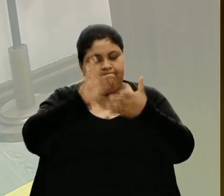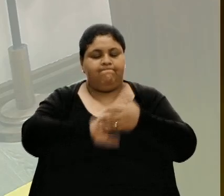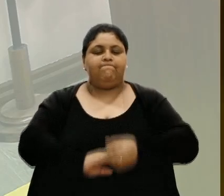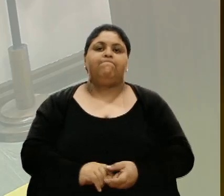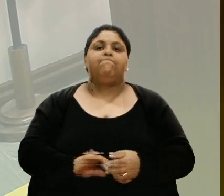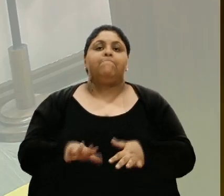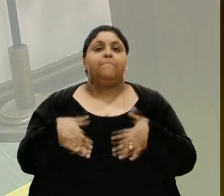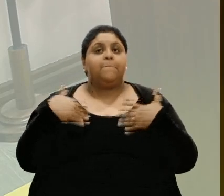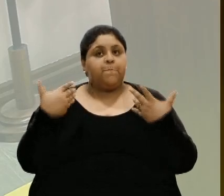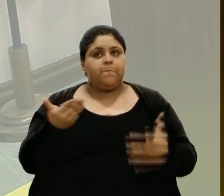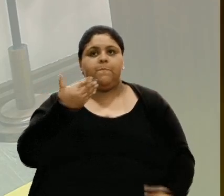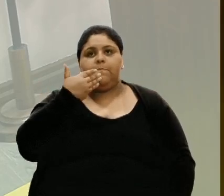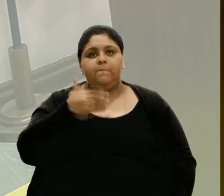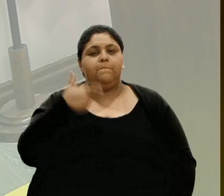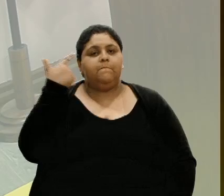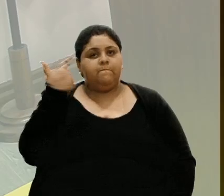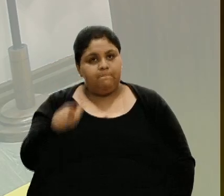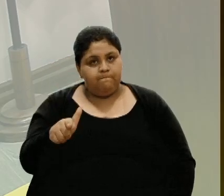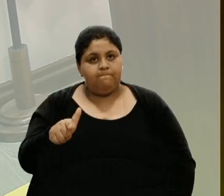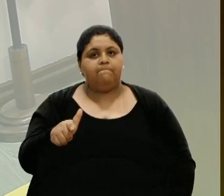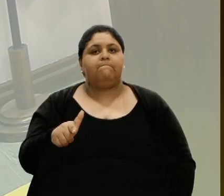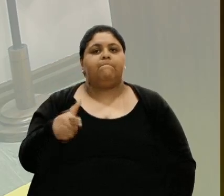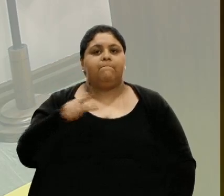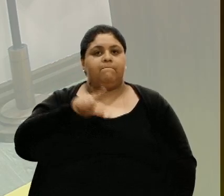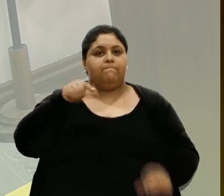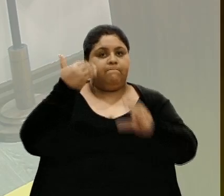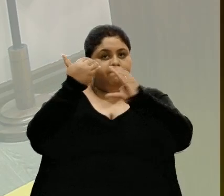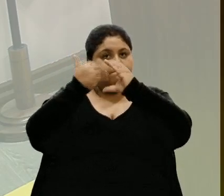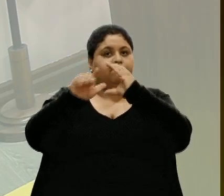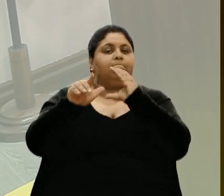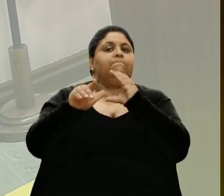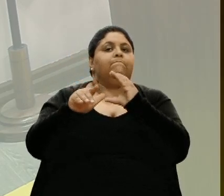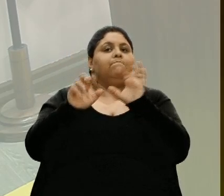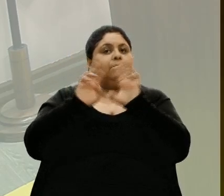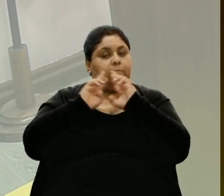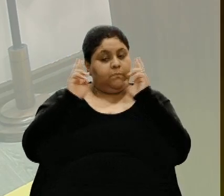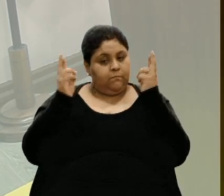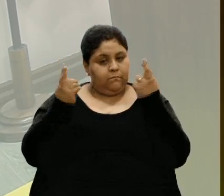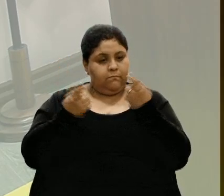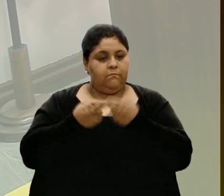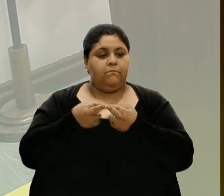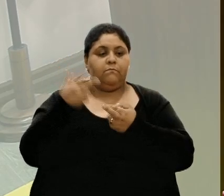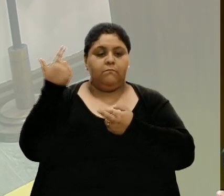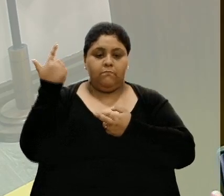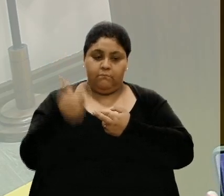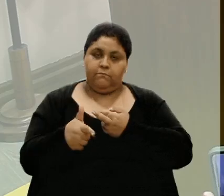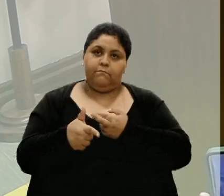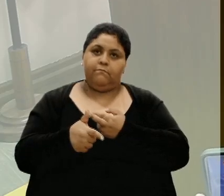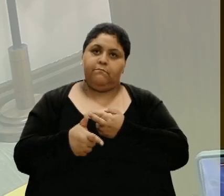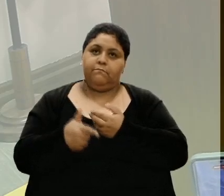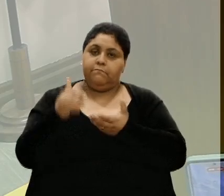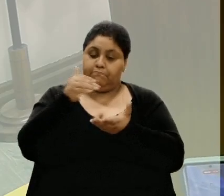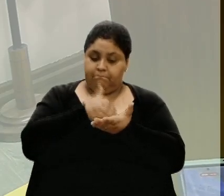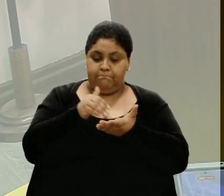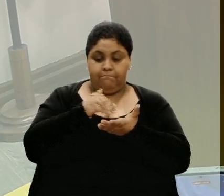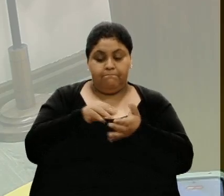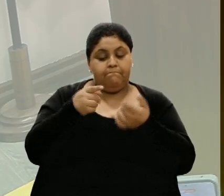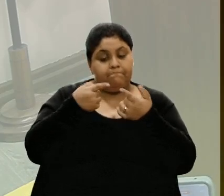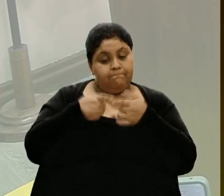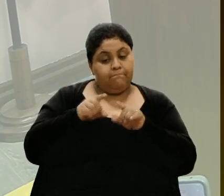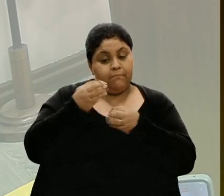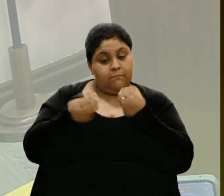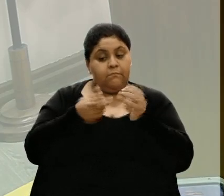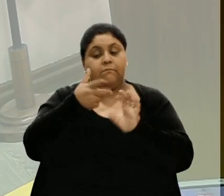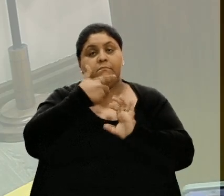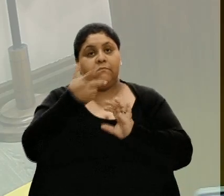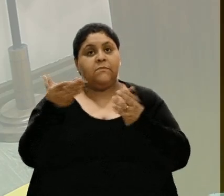uma vez, nós tiramos alguns encaminhamentos, vamos tentar uma reunião novamente com a secretária, mas como eu coloquei,